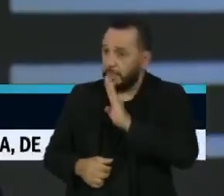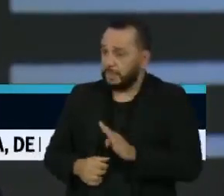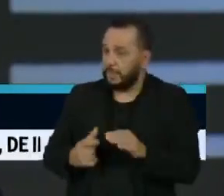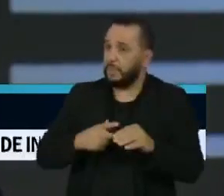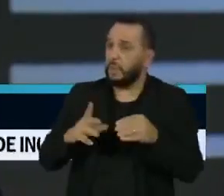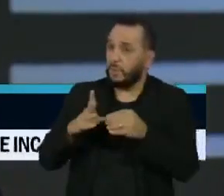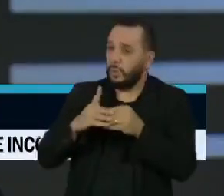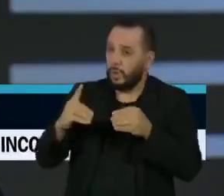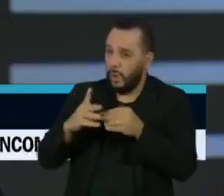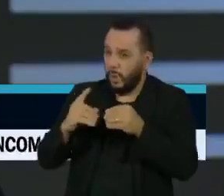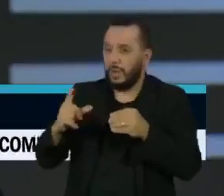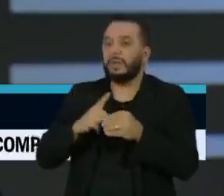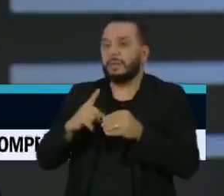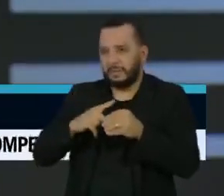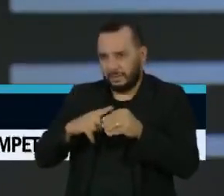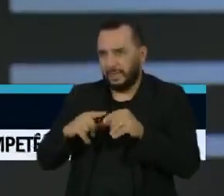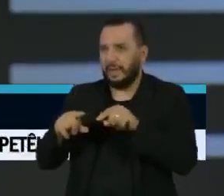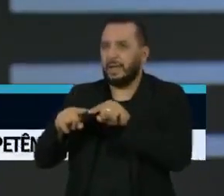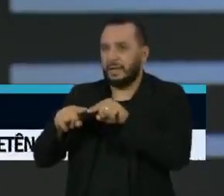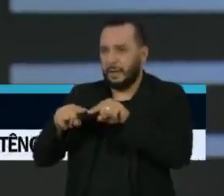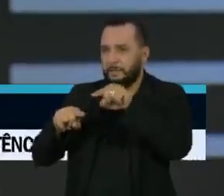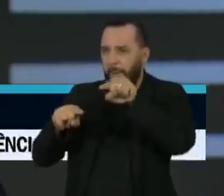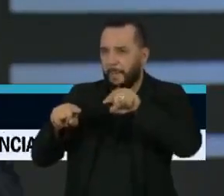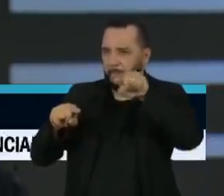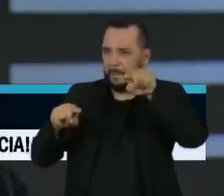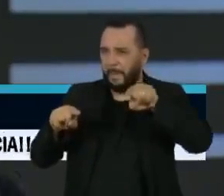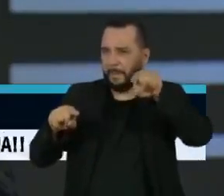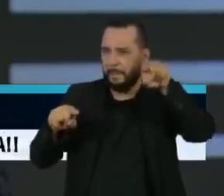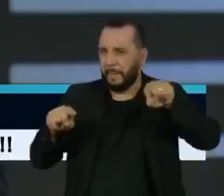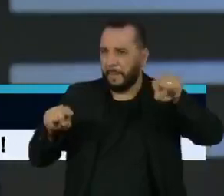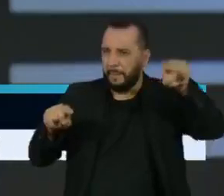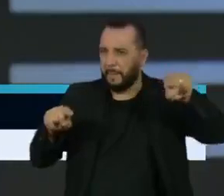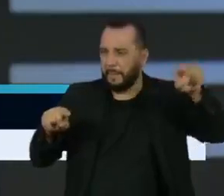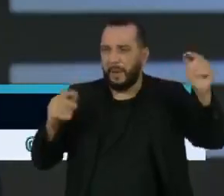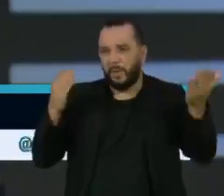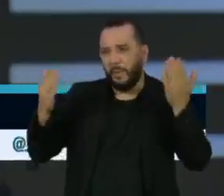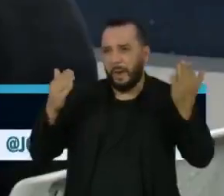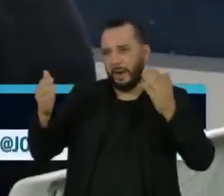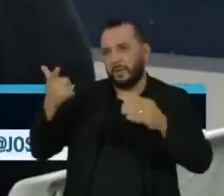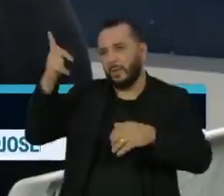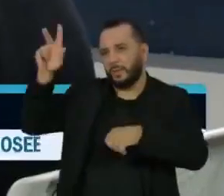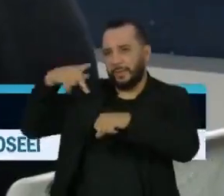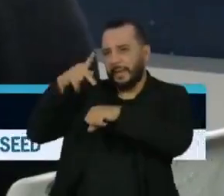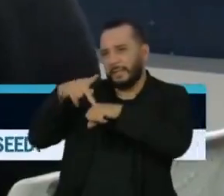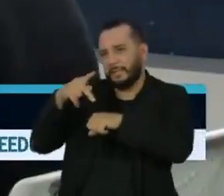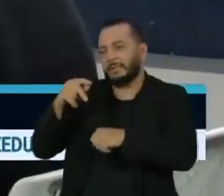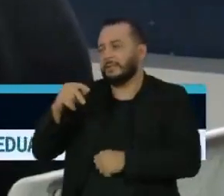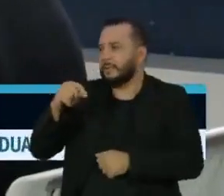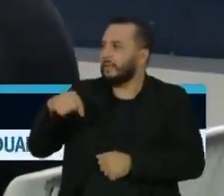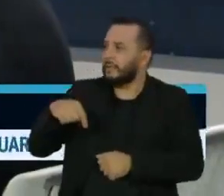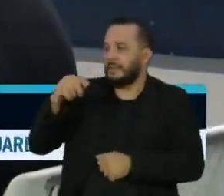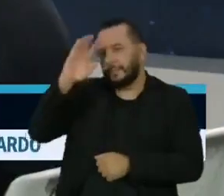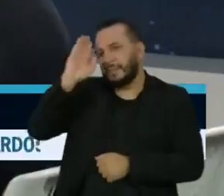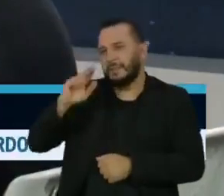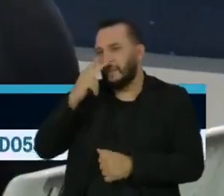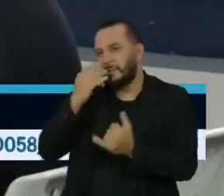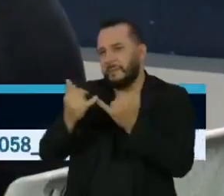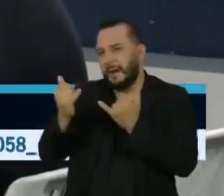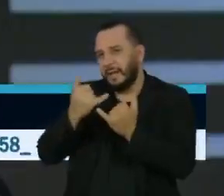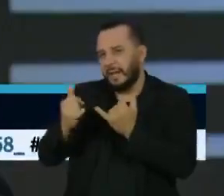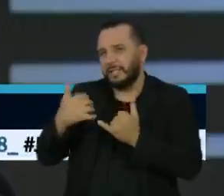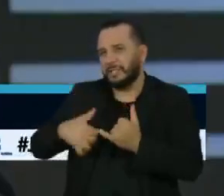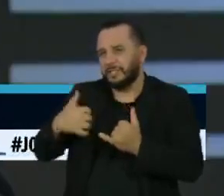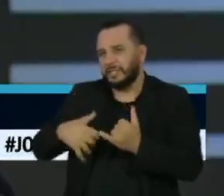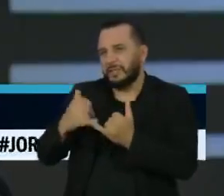volatilidade do câmbio comparado com as outras economias do mundo integrantes só fica perto ali da Turquia e da Argentina o resto então